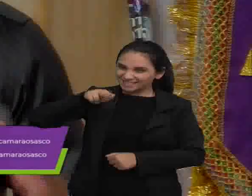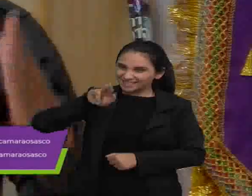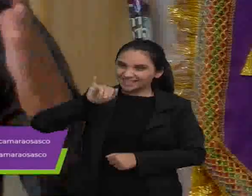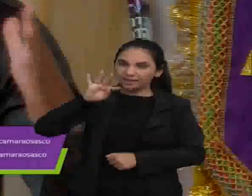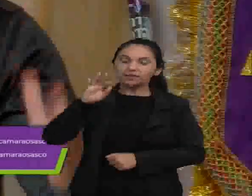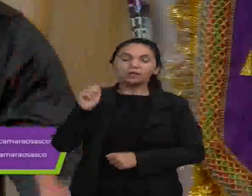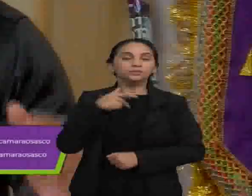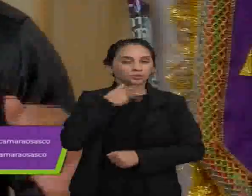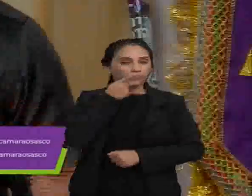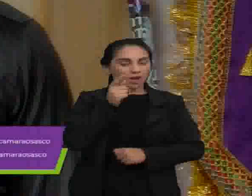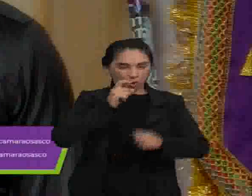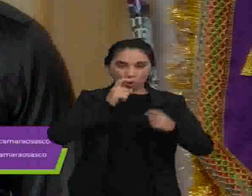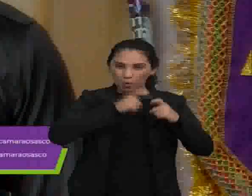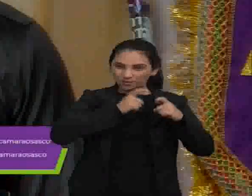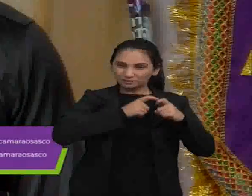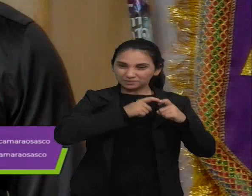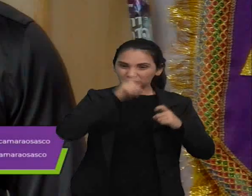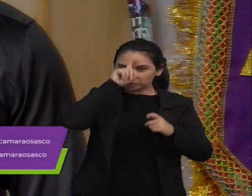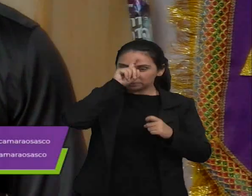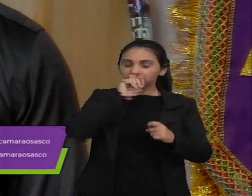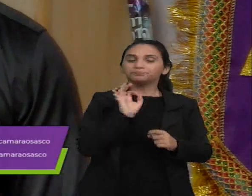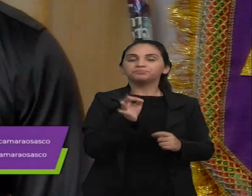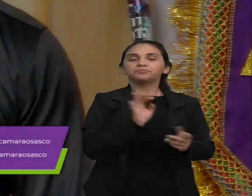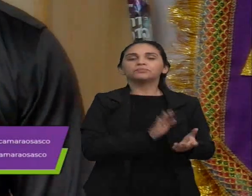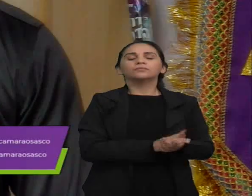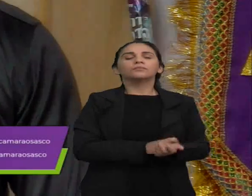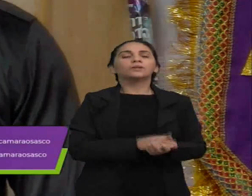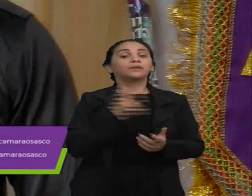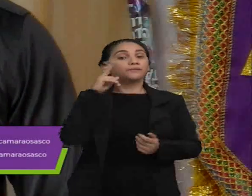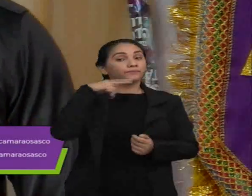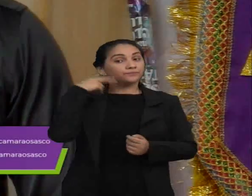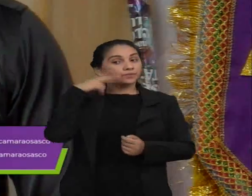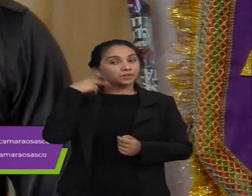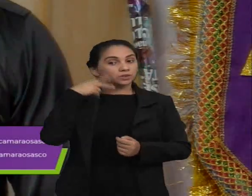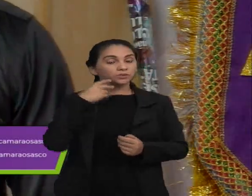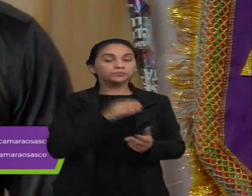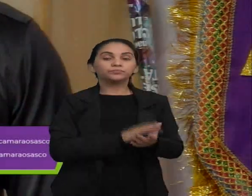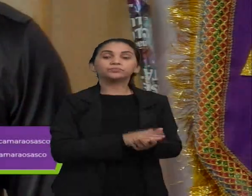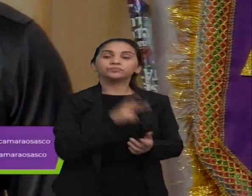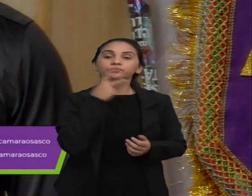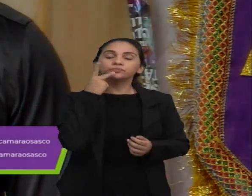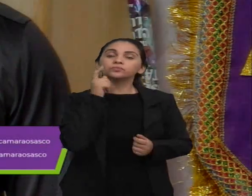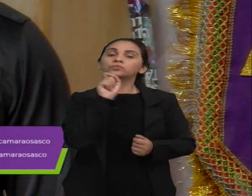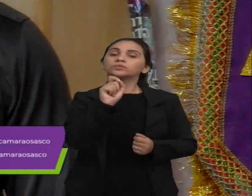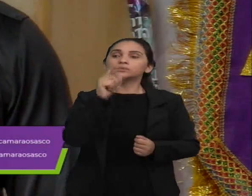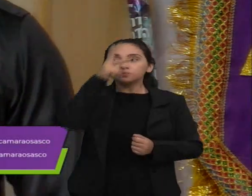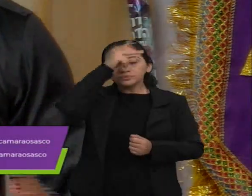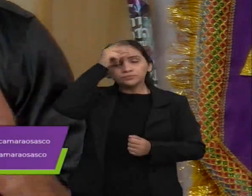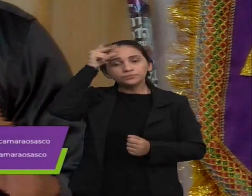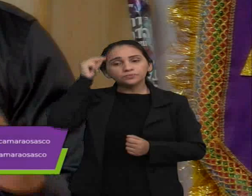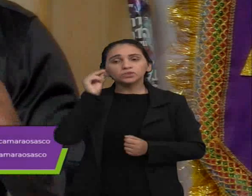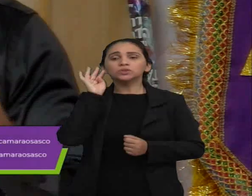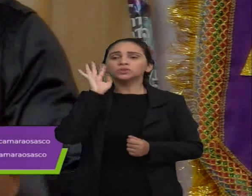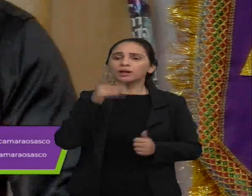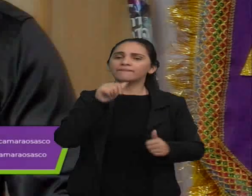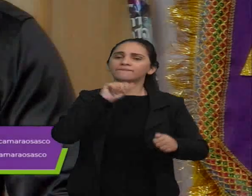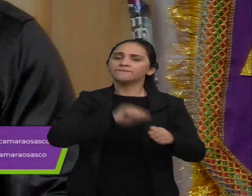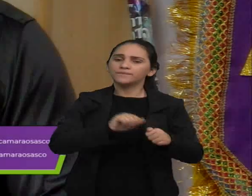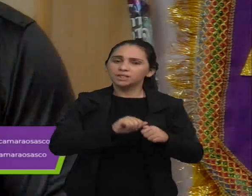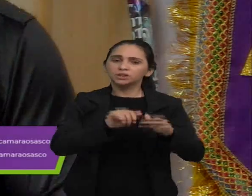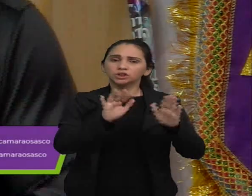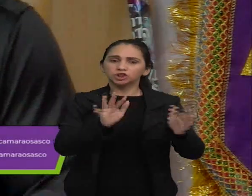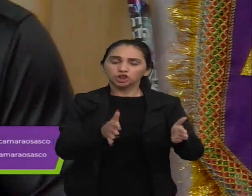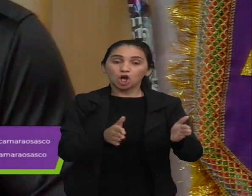a reforma desse hospital e aí a vereadora falou aqui que o prefeito já fez